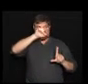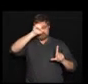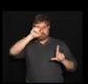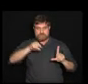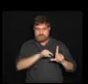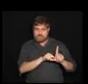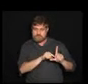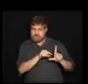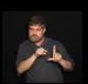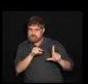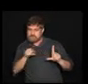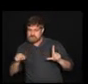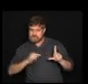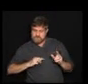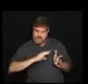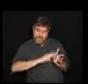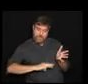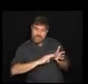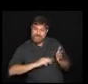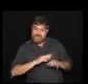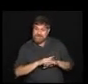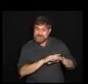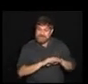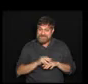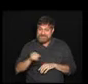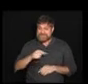Modelos matemáticos nos mostram que se a China